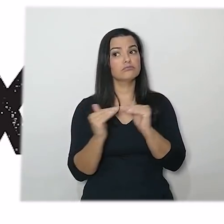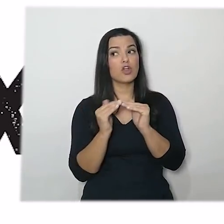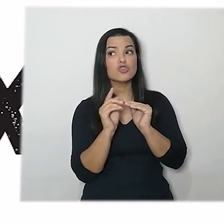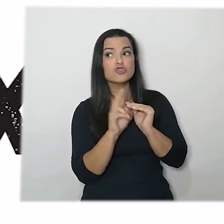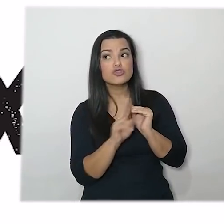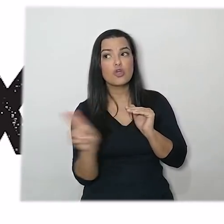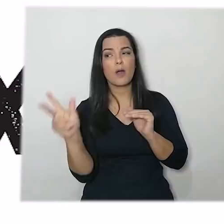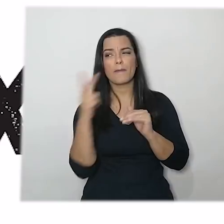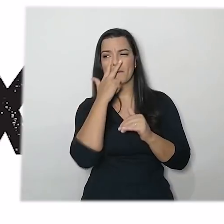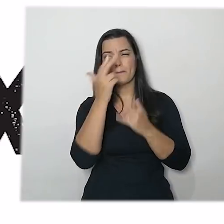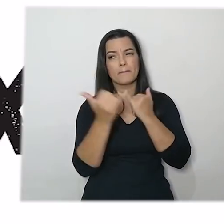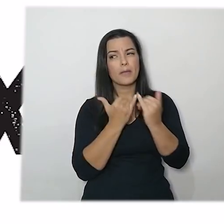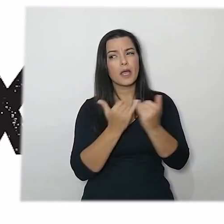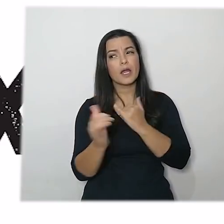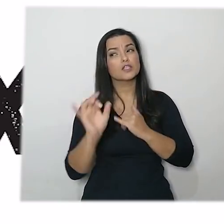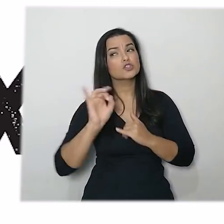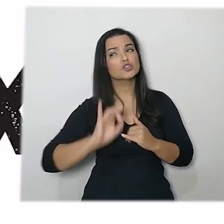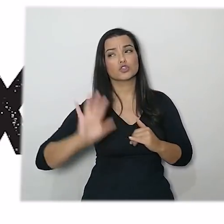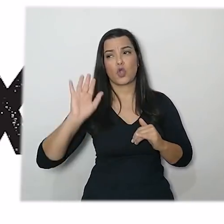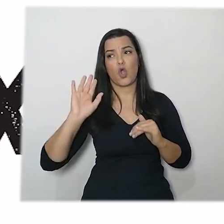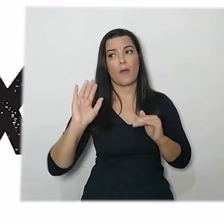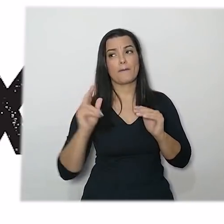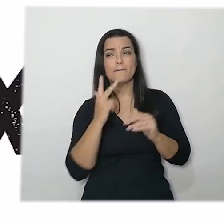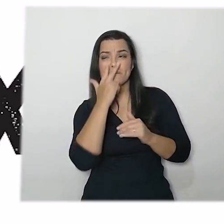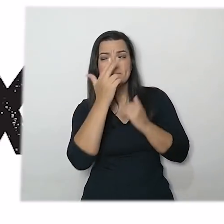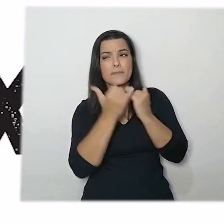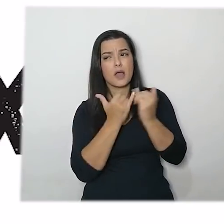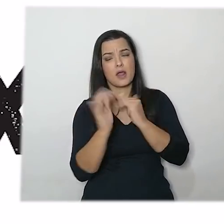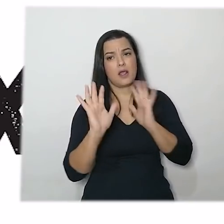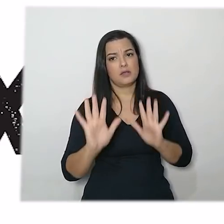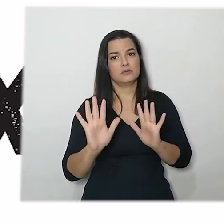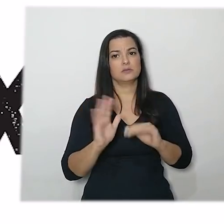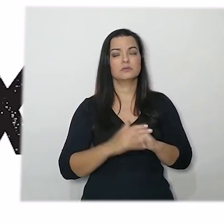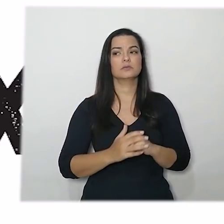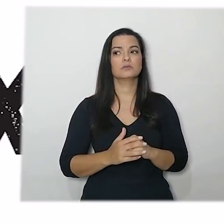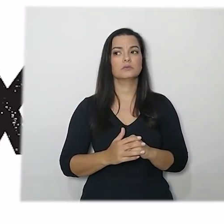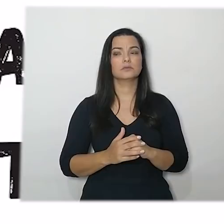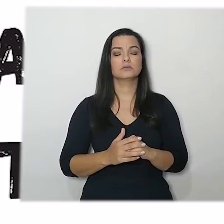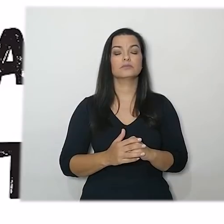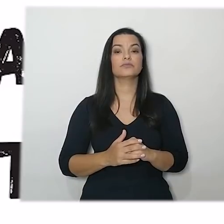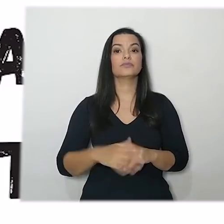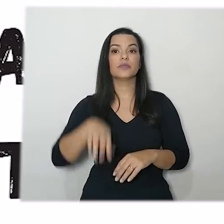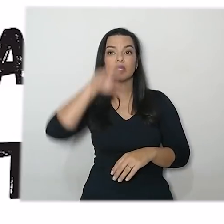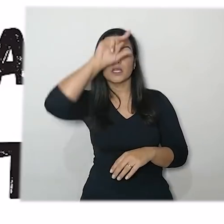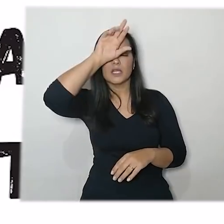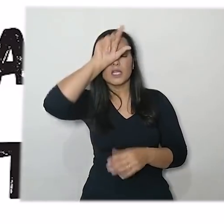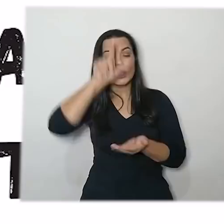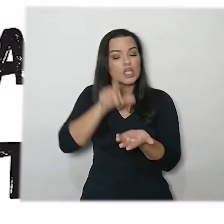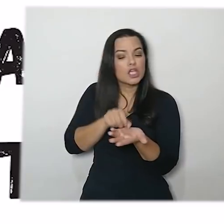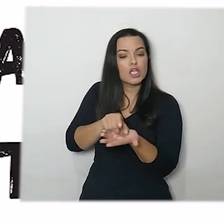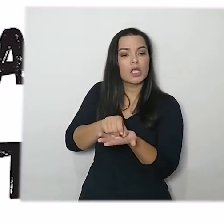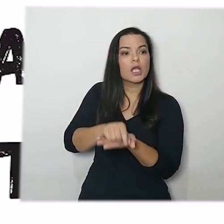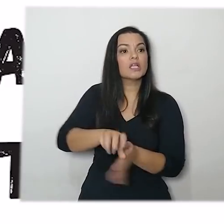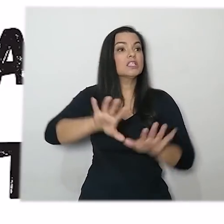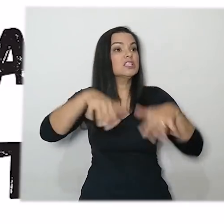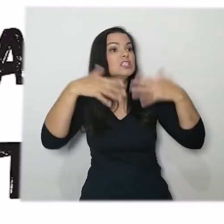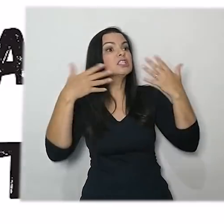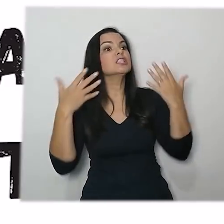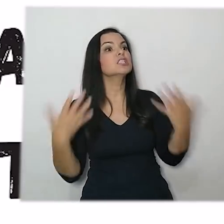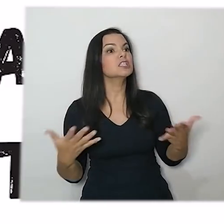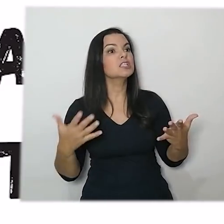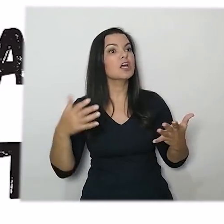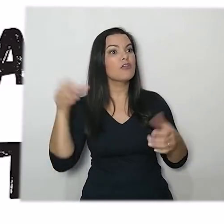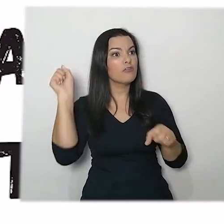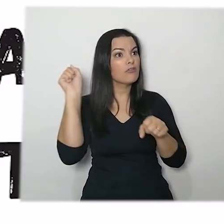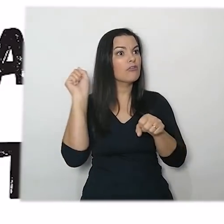nome. Então não se meta, disse a formiga. Abaixo